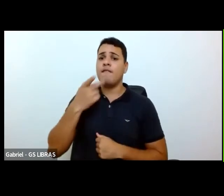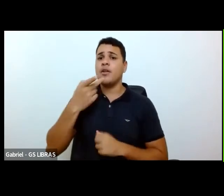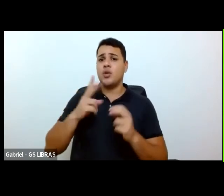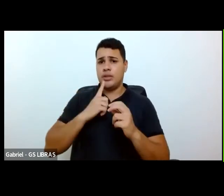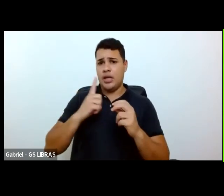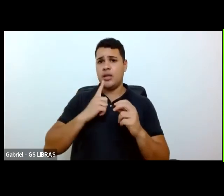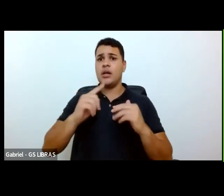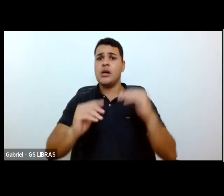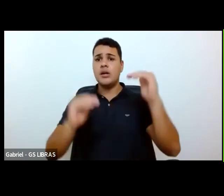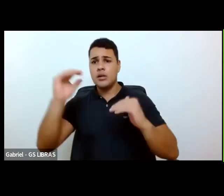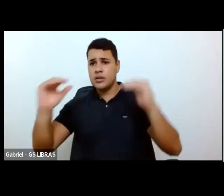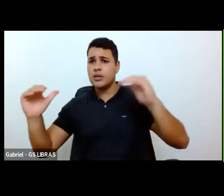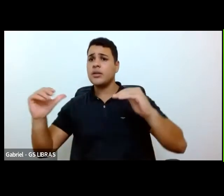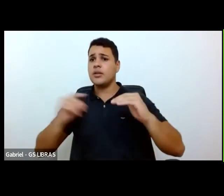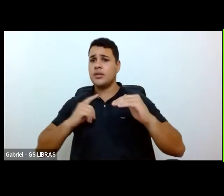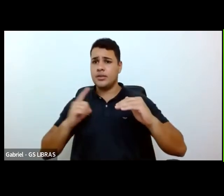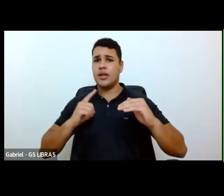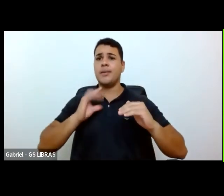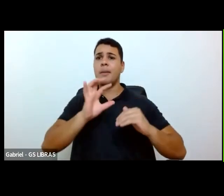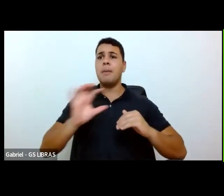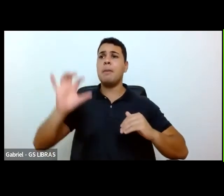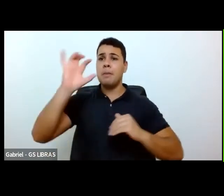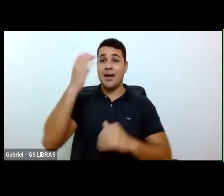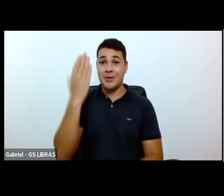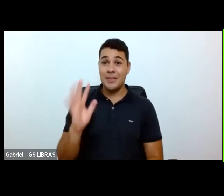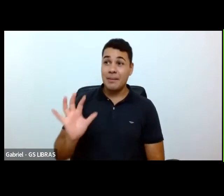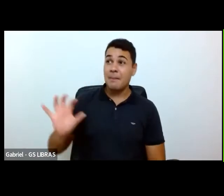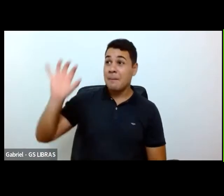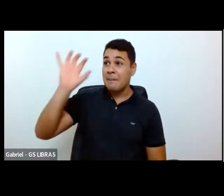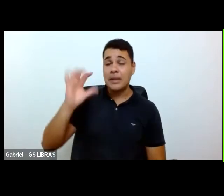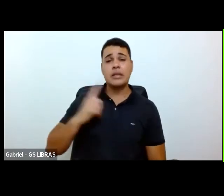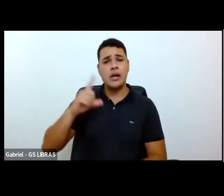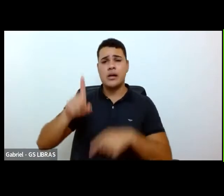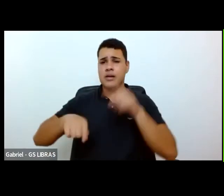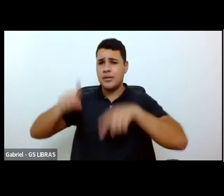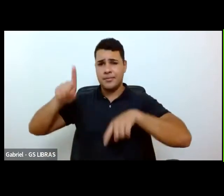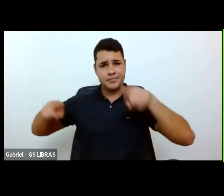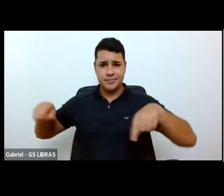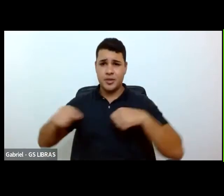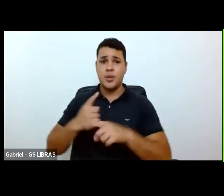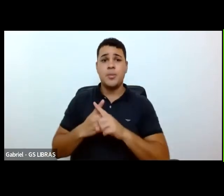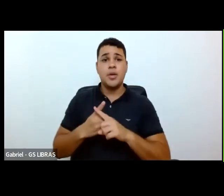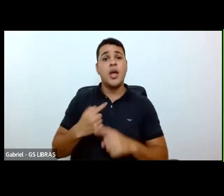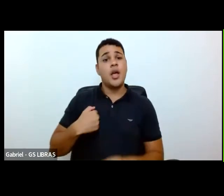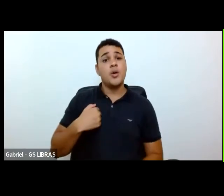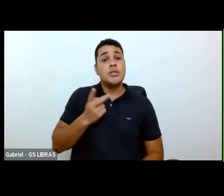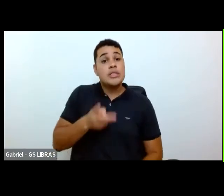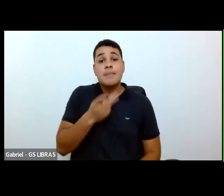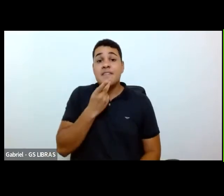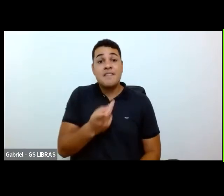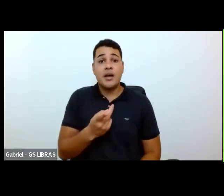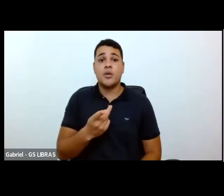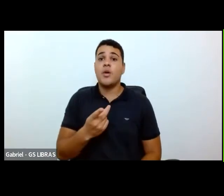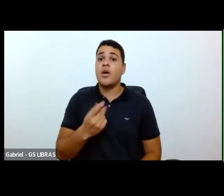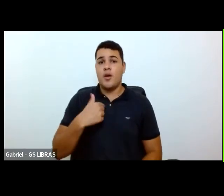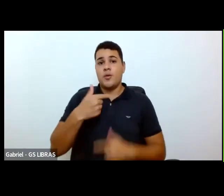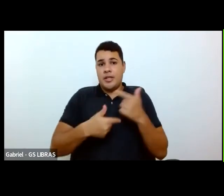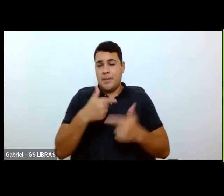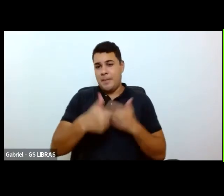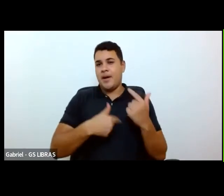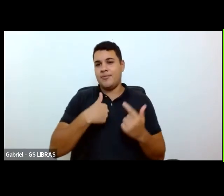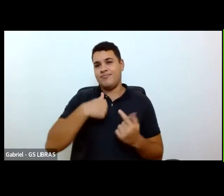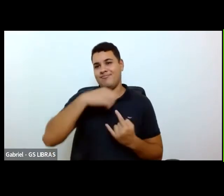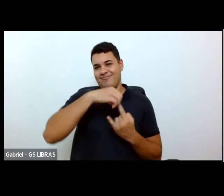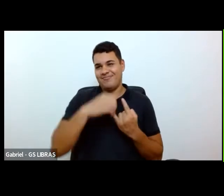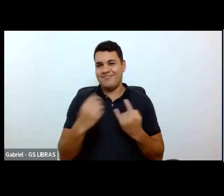né? Que acho que é uma coisa que a gente pouco encara na produção acadêmica no Brasil, e eu falo isso porque desde o lugar Fiocruz, é, eu trabalho muito com a Fiocruz